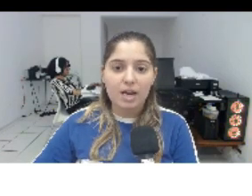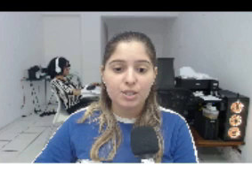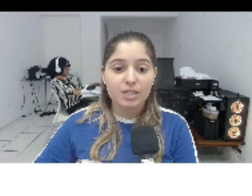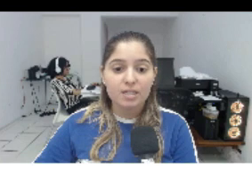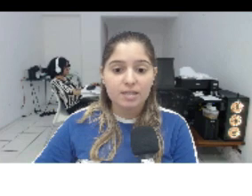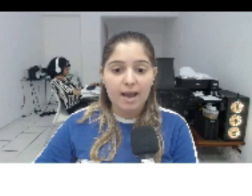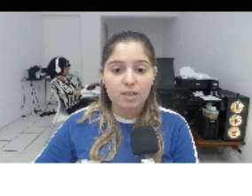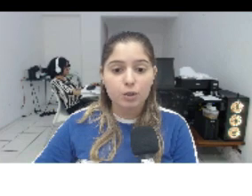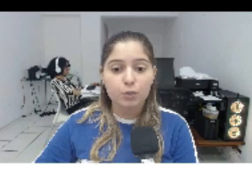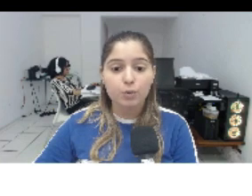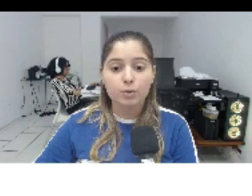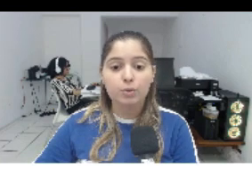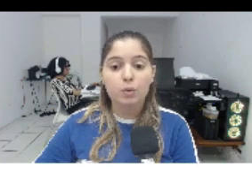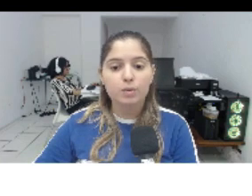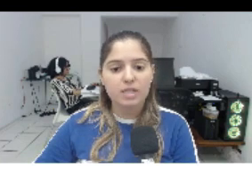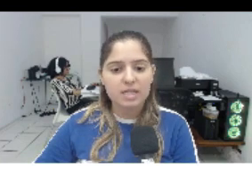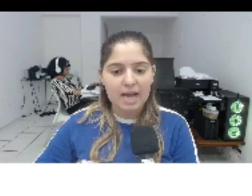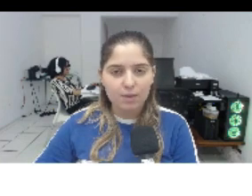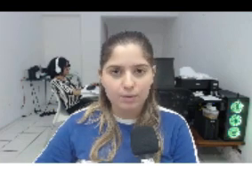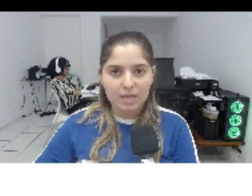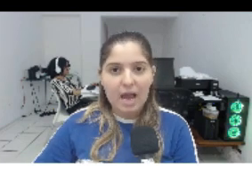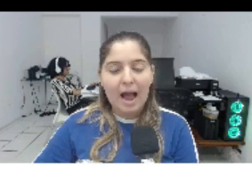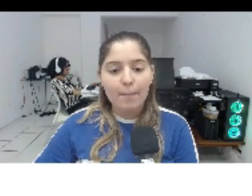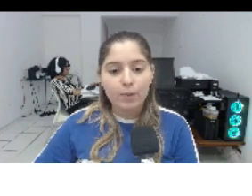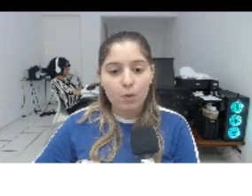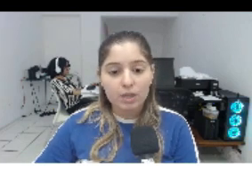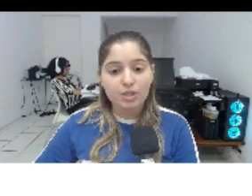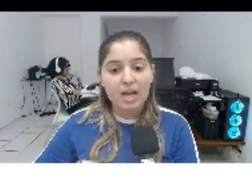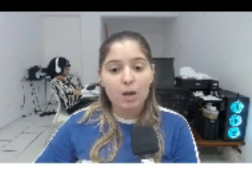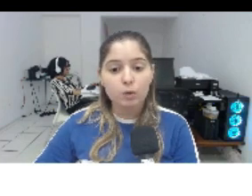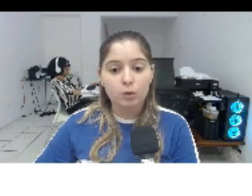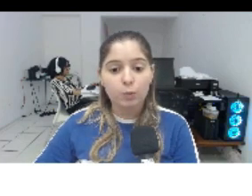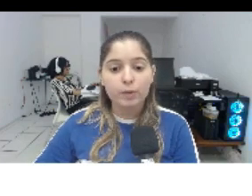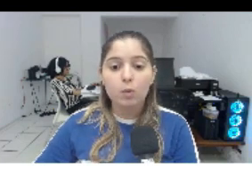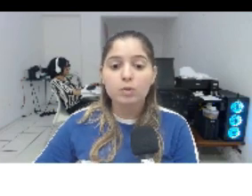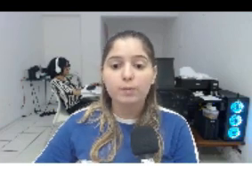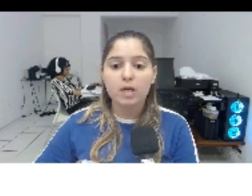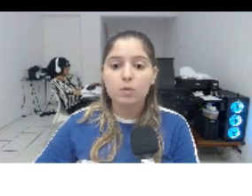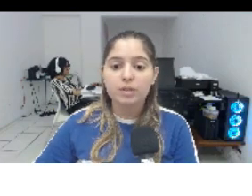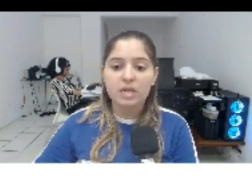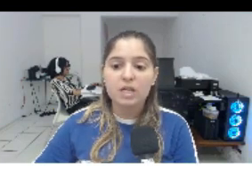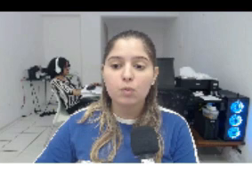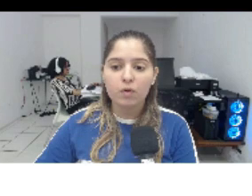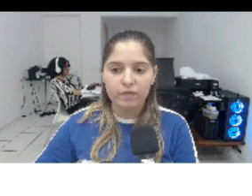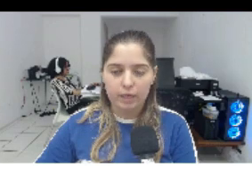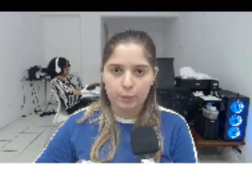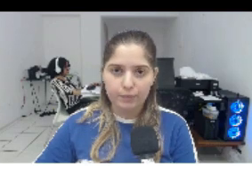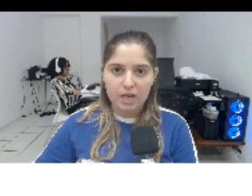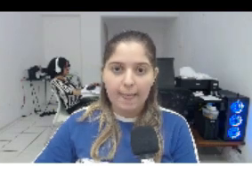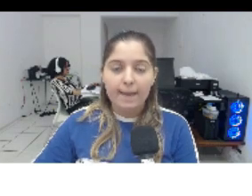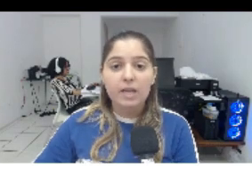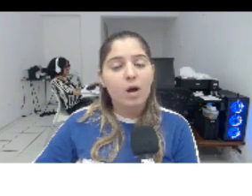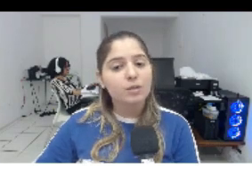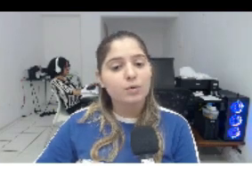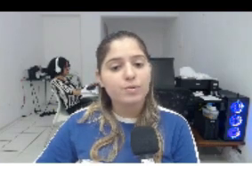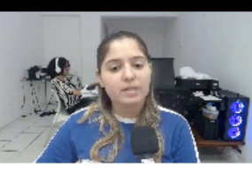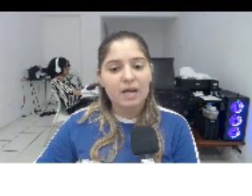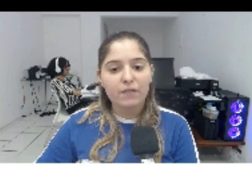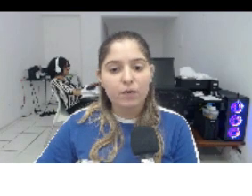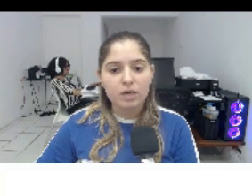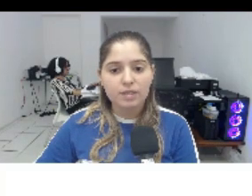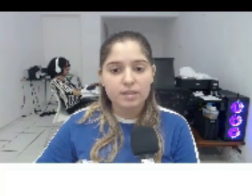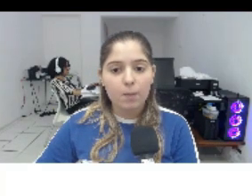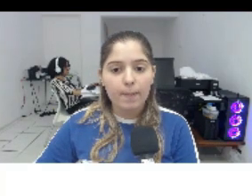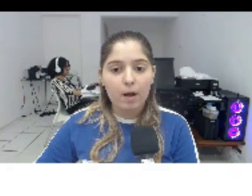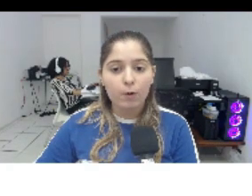Lauro de Jardim destaca juros dos consignados, a bronca de Carlos Lupe com os bancos e o governo. E com as últimas